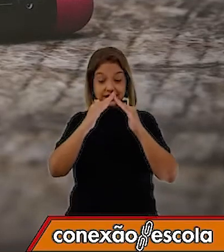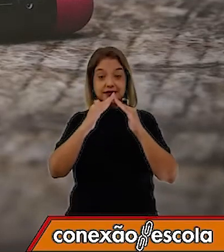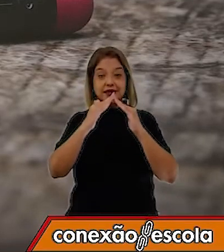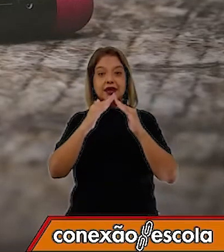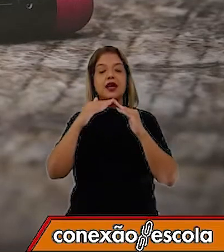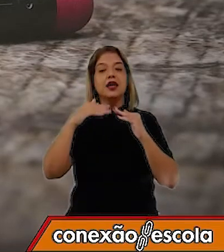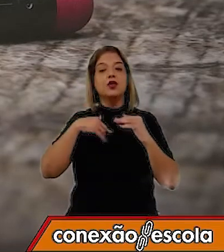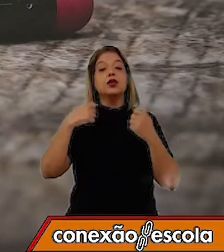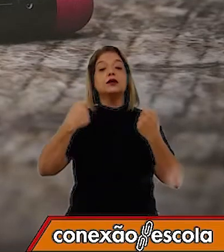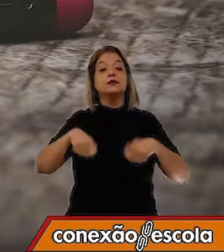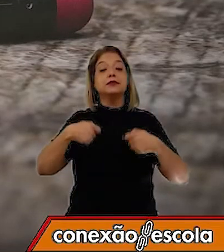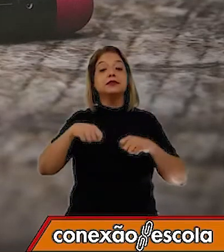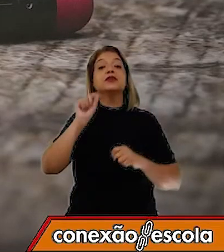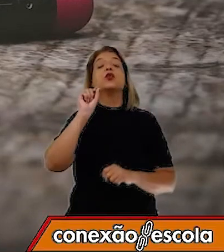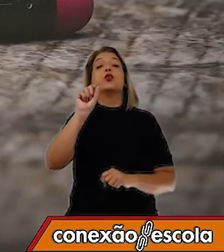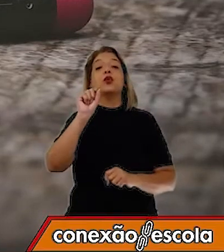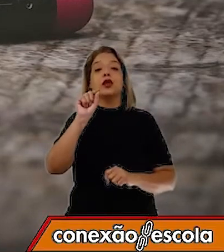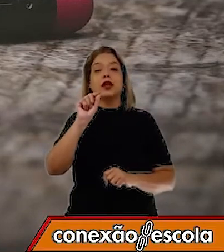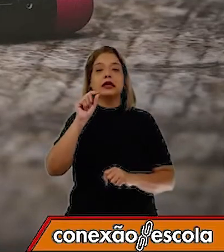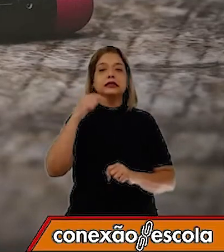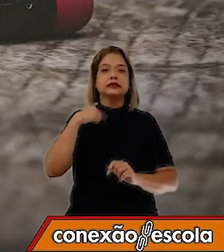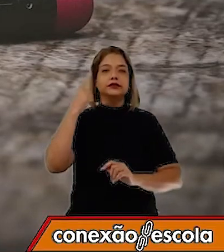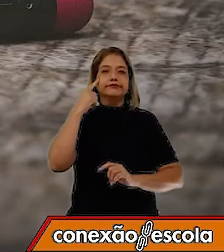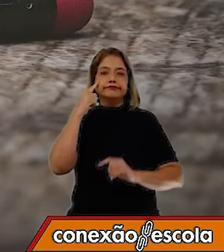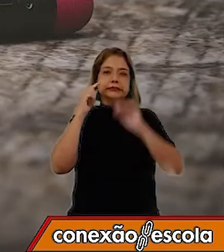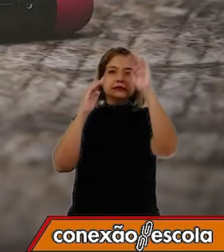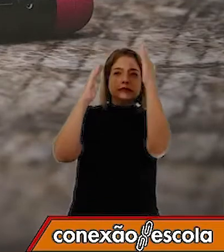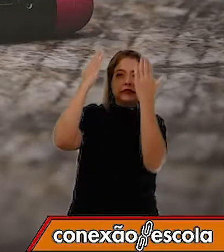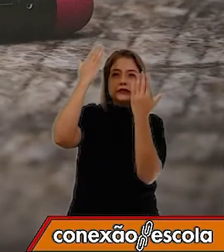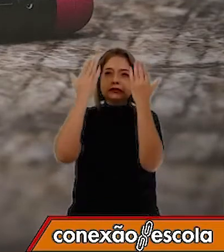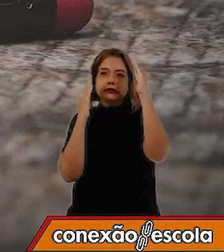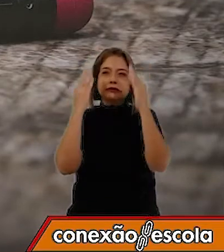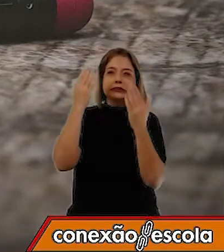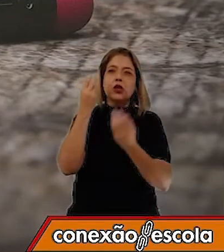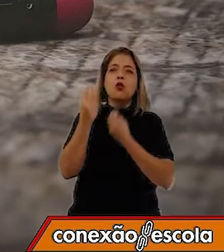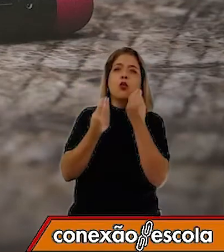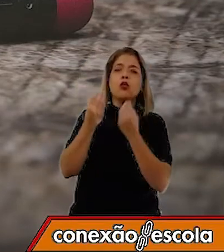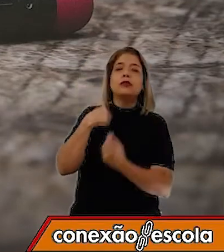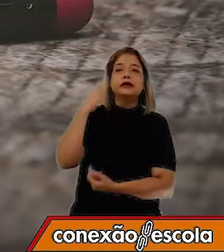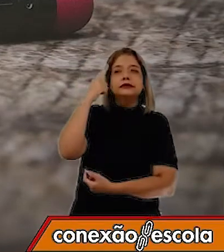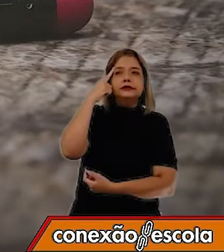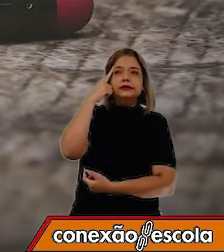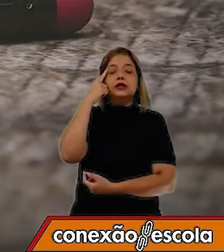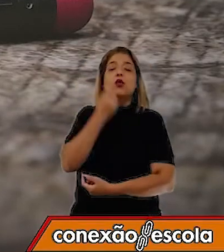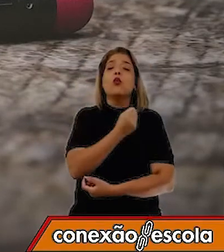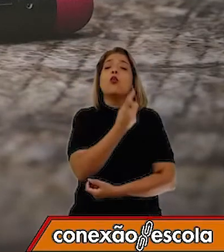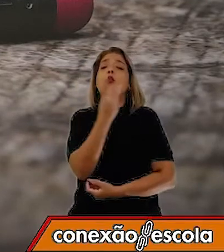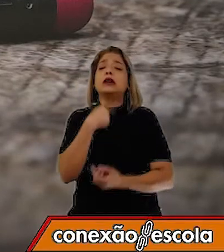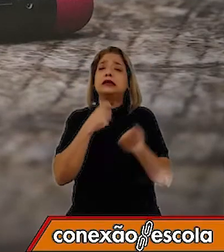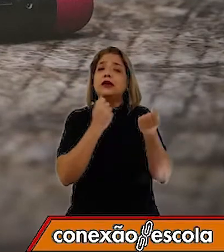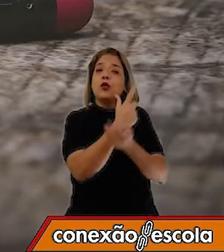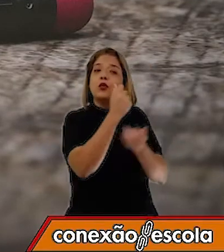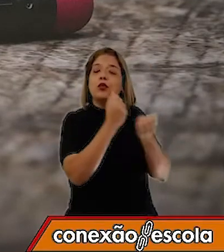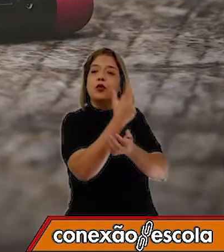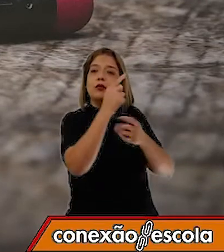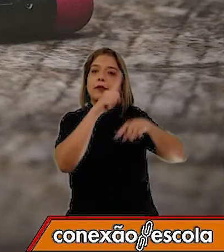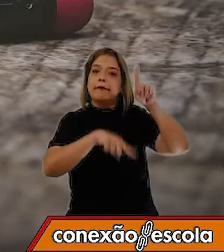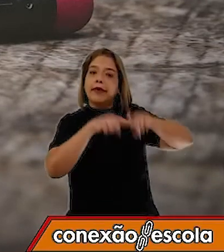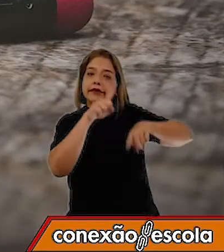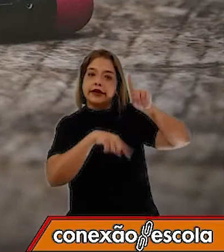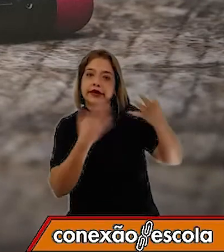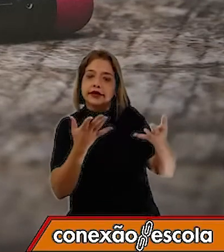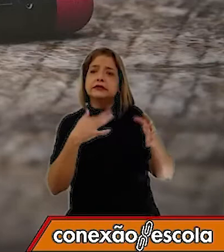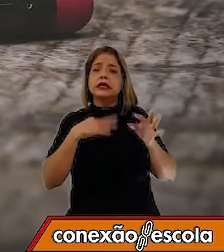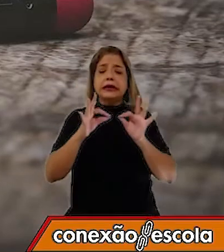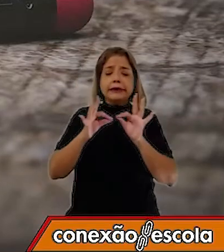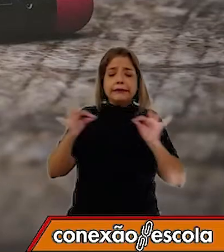a pessoa teve que analisar. Quanto que eu vou gastar de material? Qual que é a